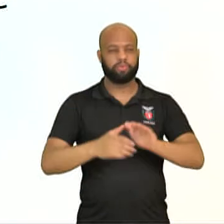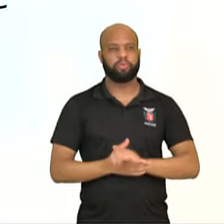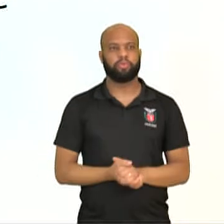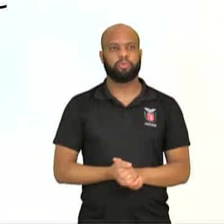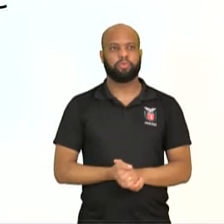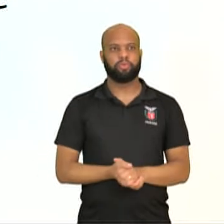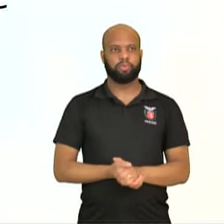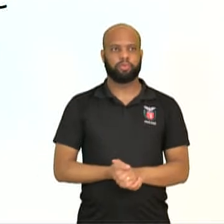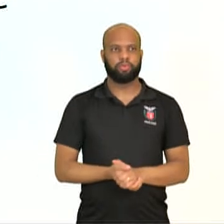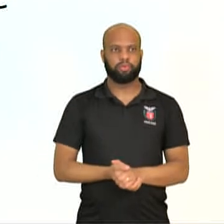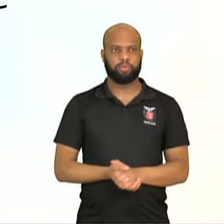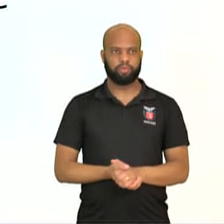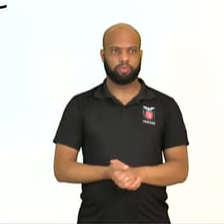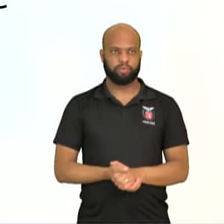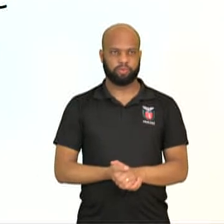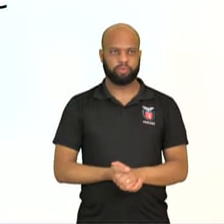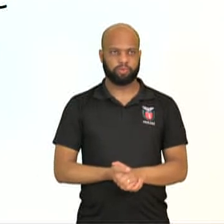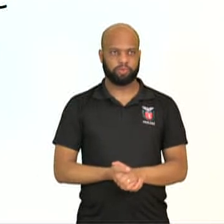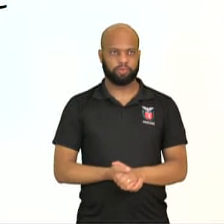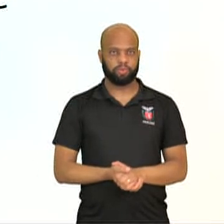avião realizou el